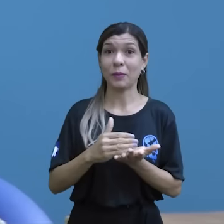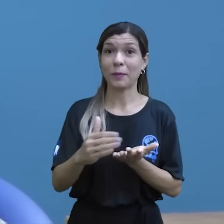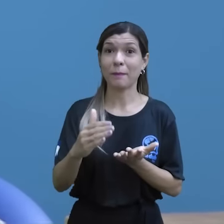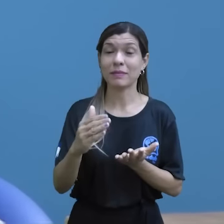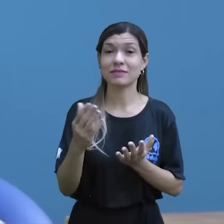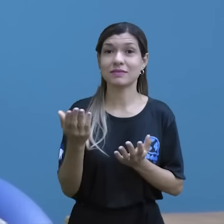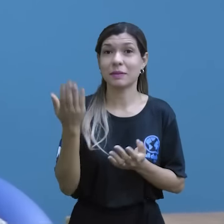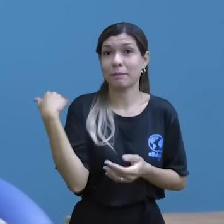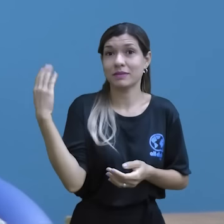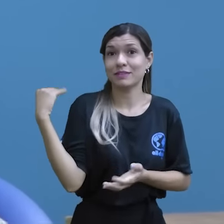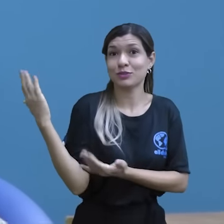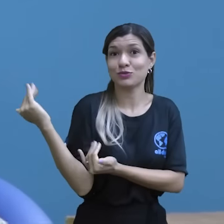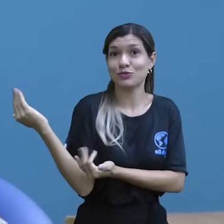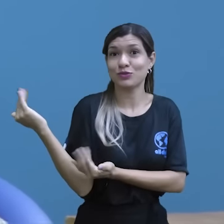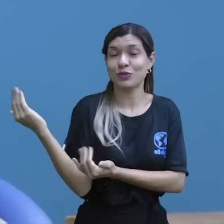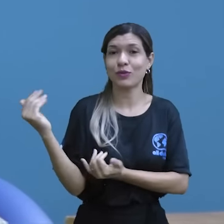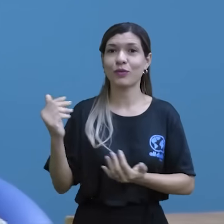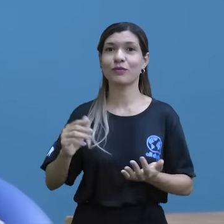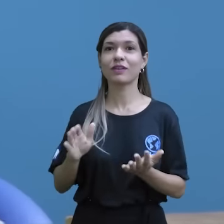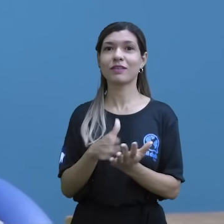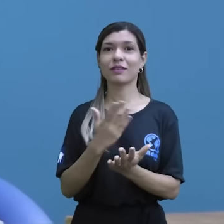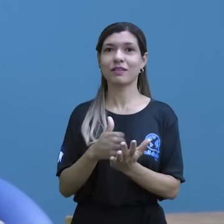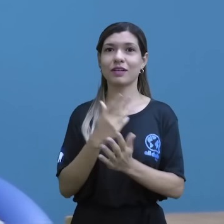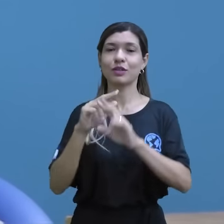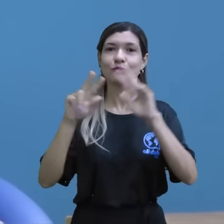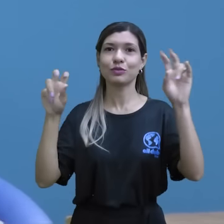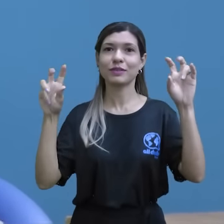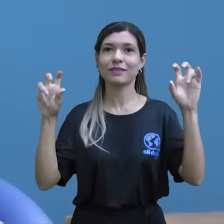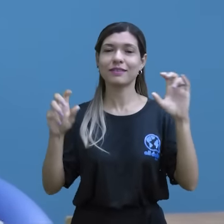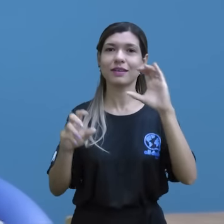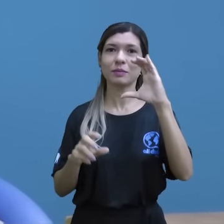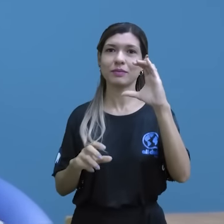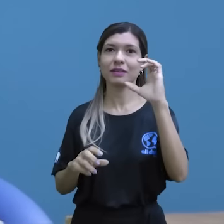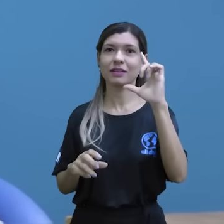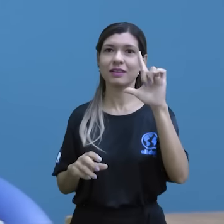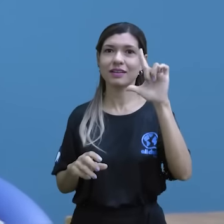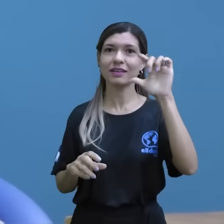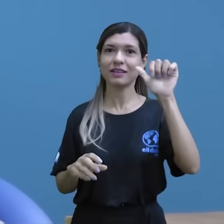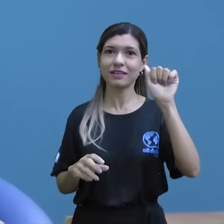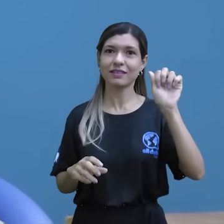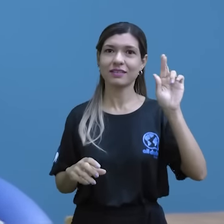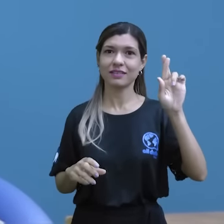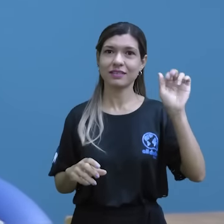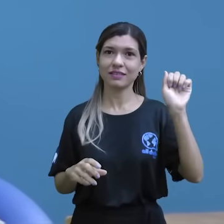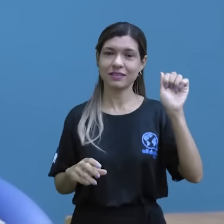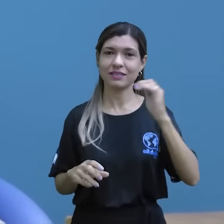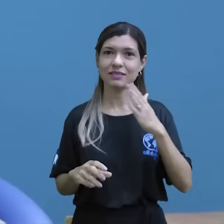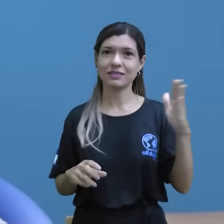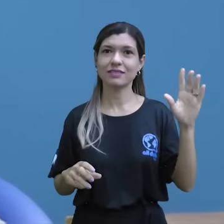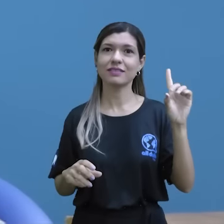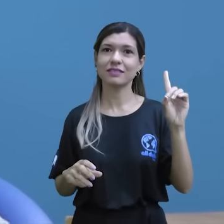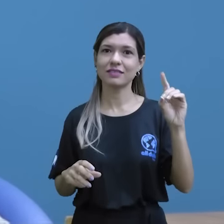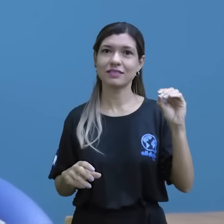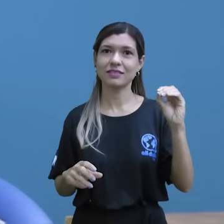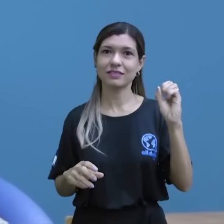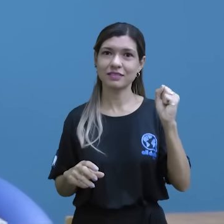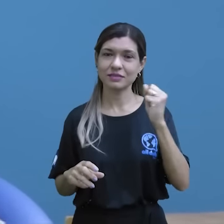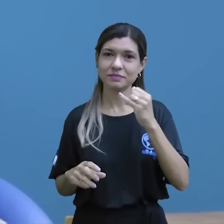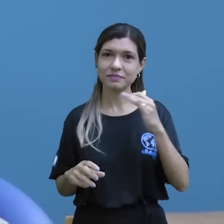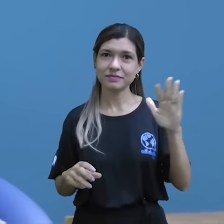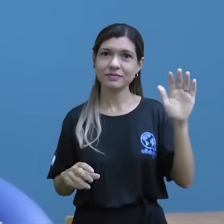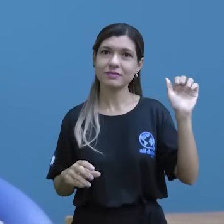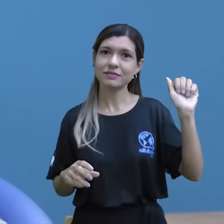era, chamávamos de colegial, né, ensino médio. E foi um livro que mexeu muito comigo e que ficava sempre lá na